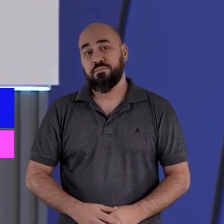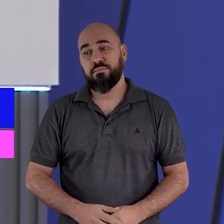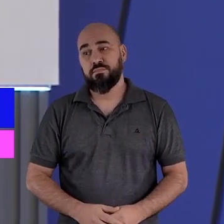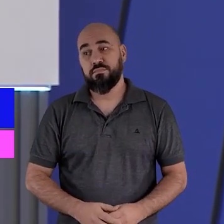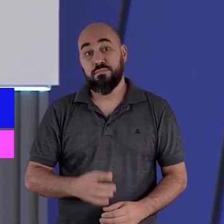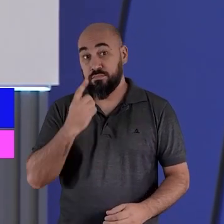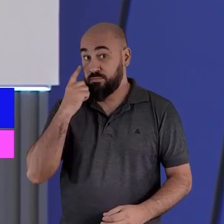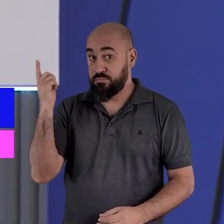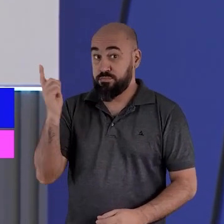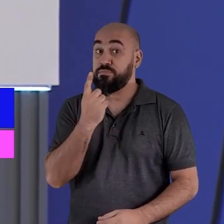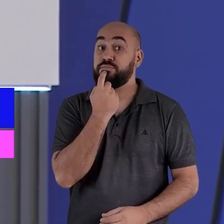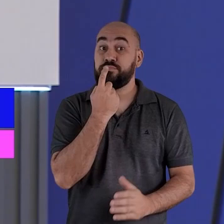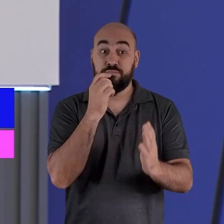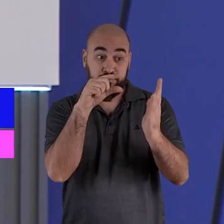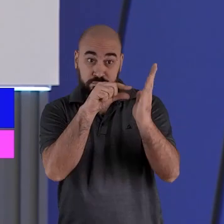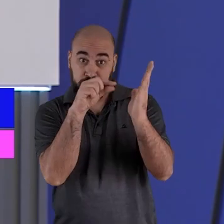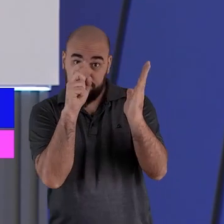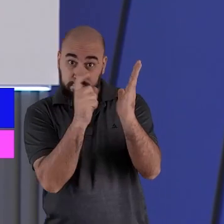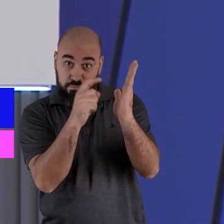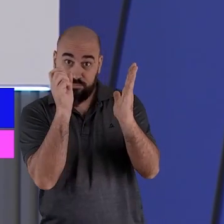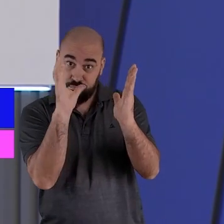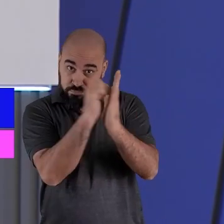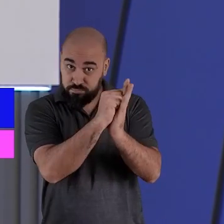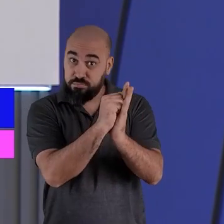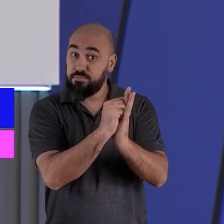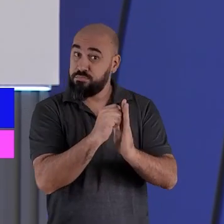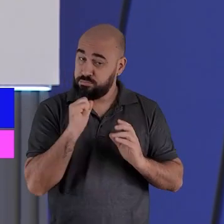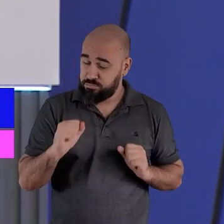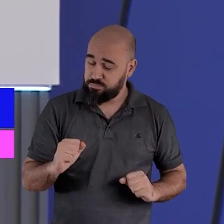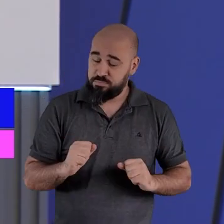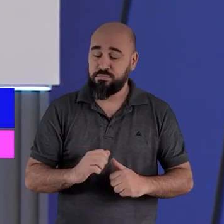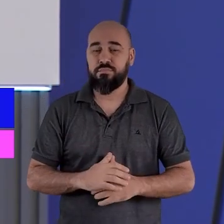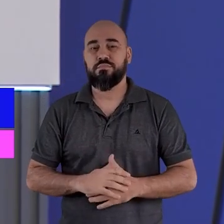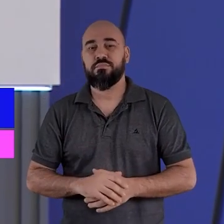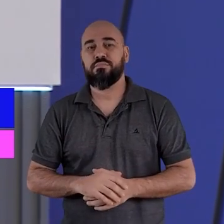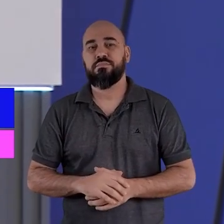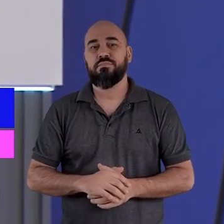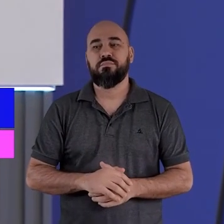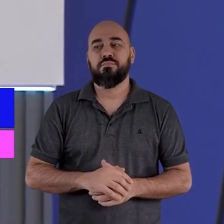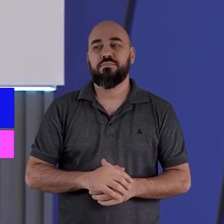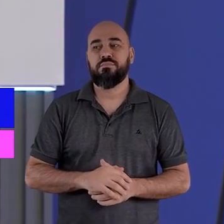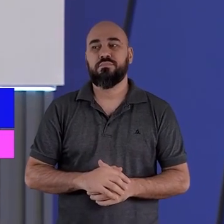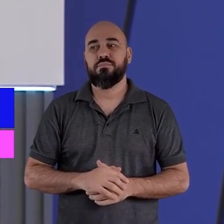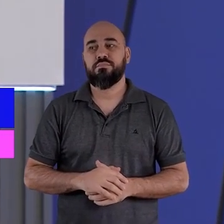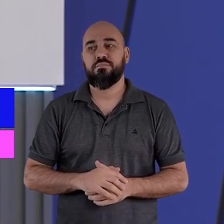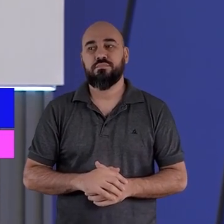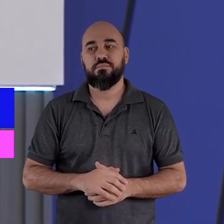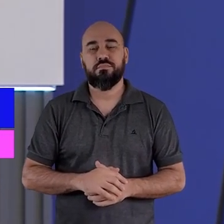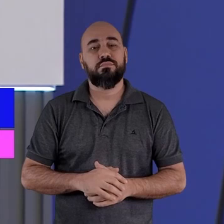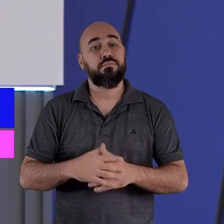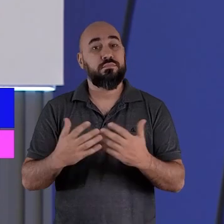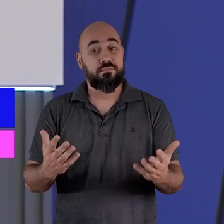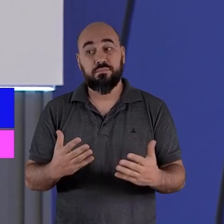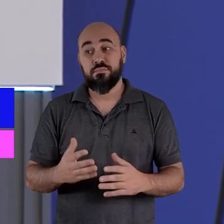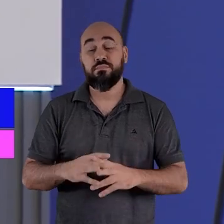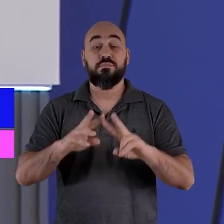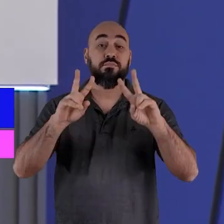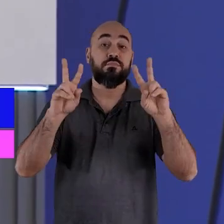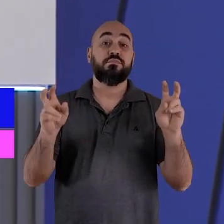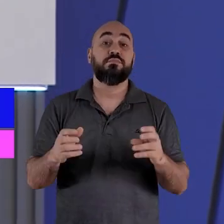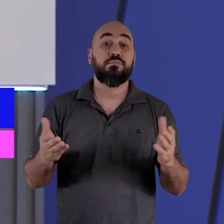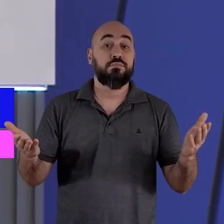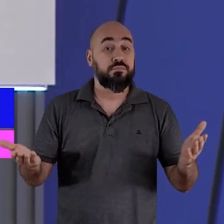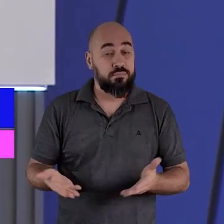escreveu? Então, você é muito bem-vindo, a senhora é muito bem-vinda aqui no nosso canal do YouTube. Vamos, então,